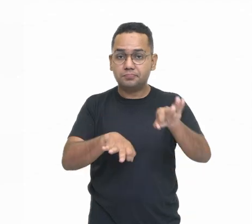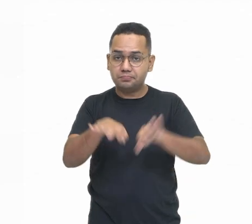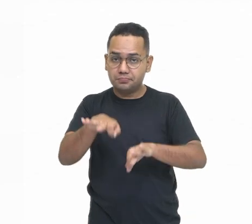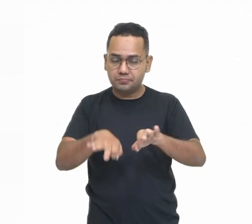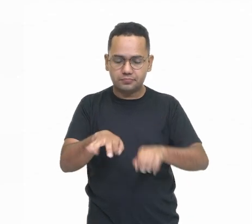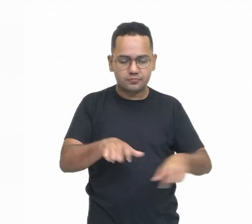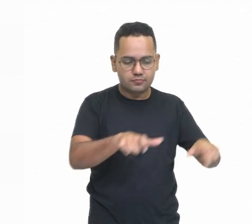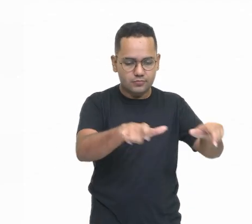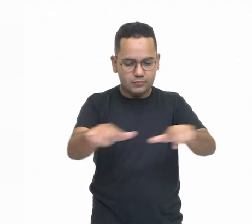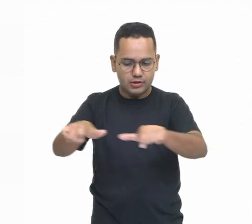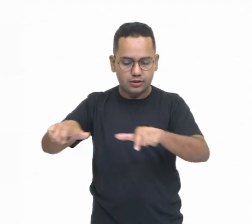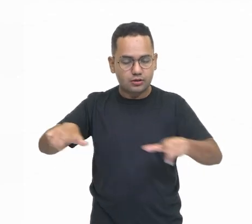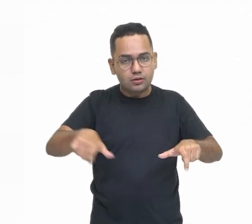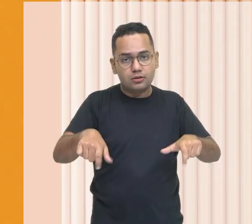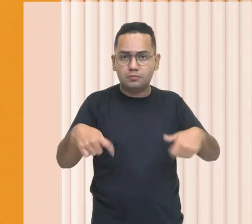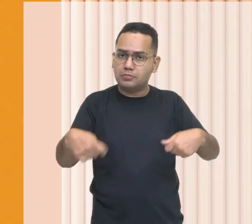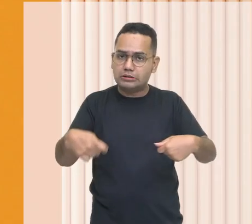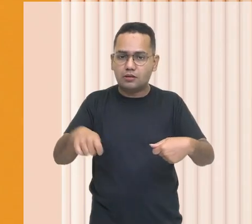espaço, né?